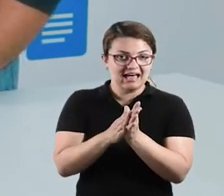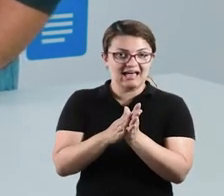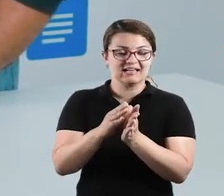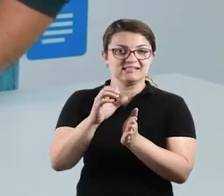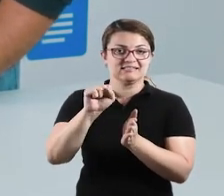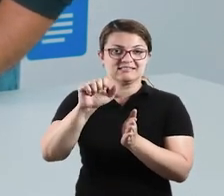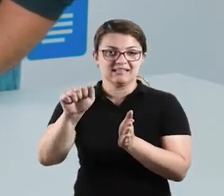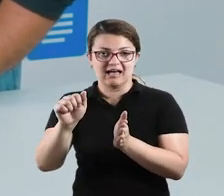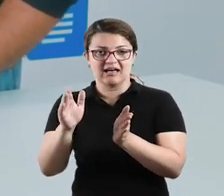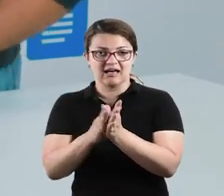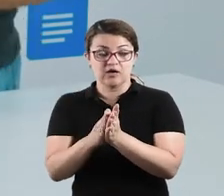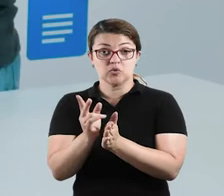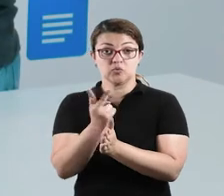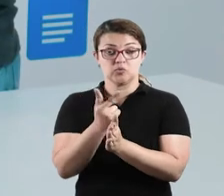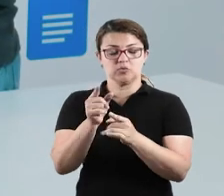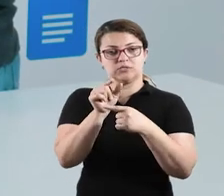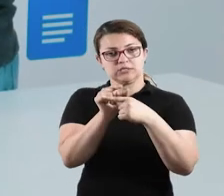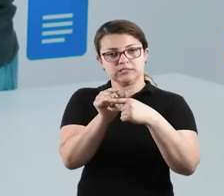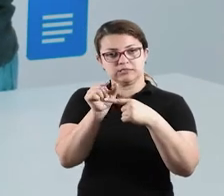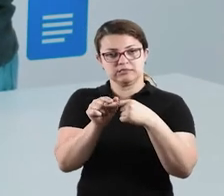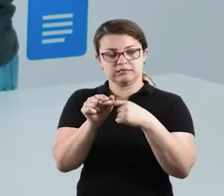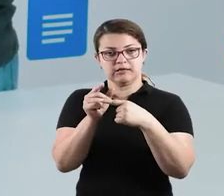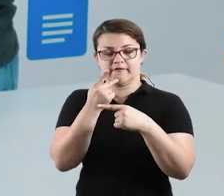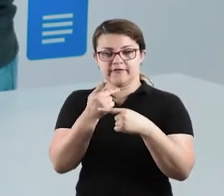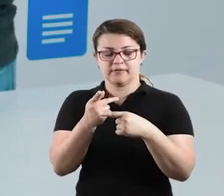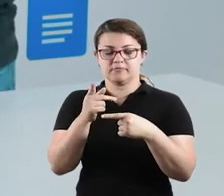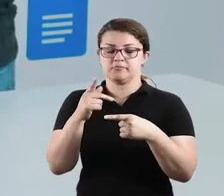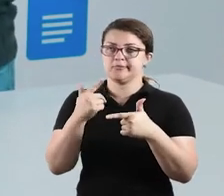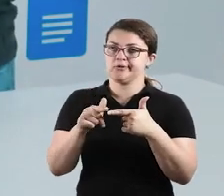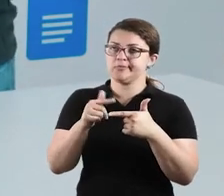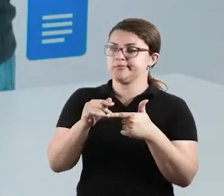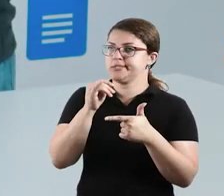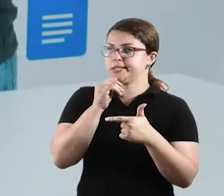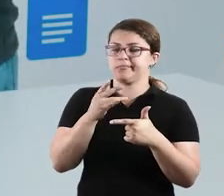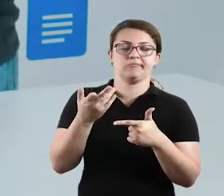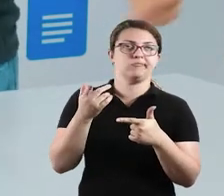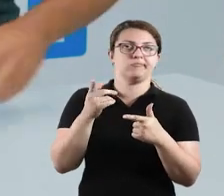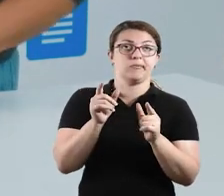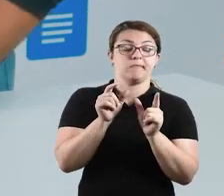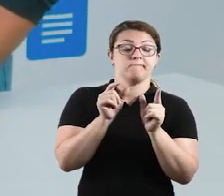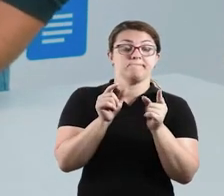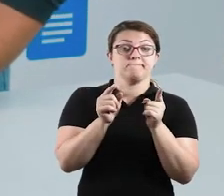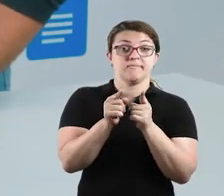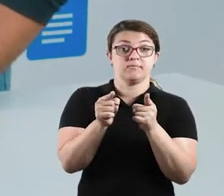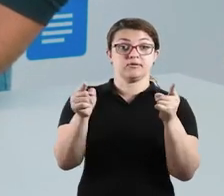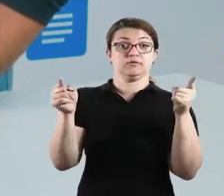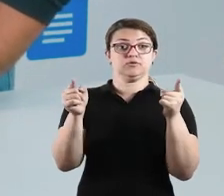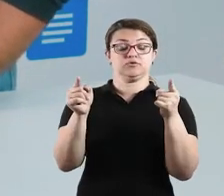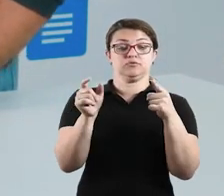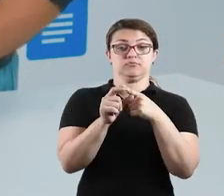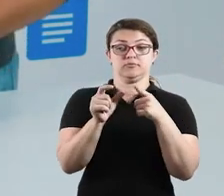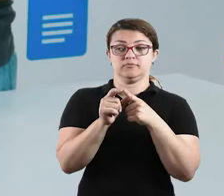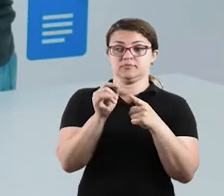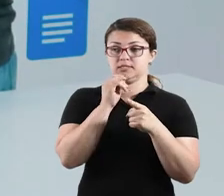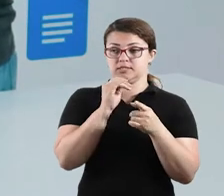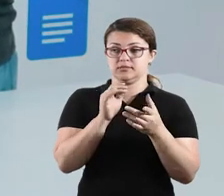sílabas. Tranquilo, né? O problema de bater palma é quando a palavra é muito grande. Por exemplo, olha essa.